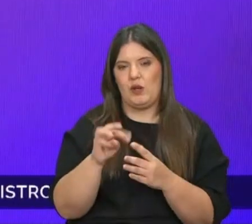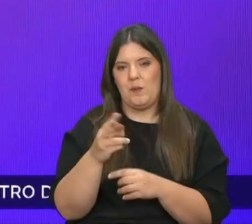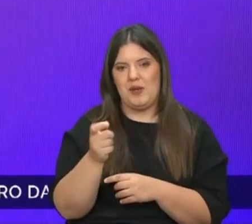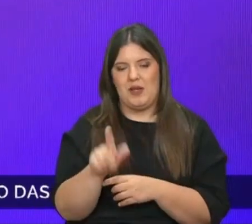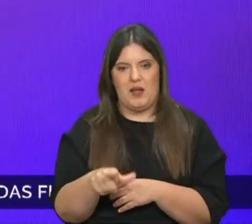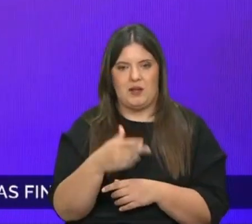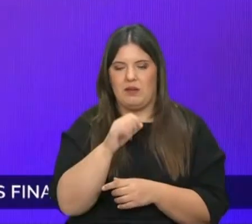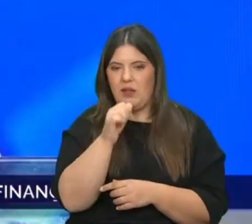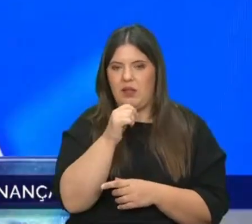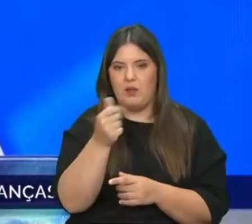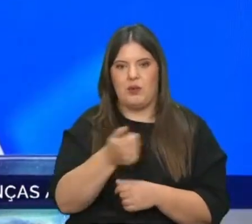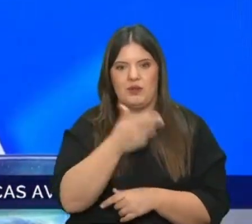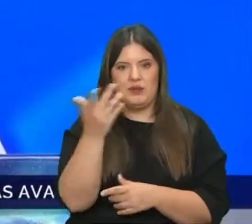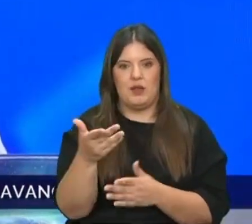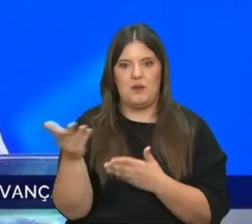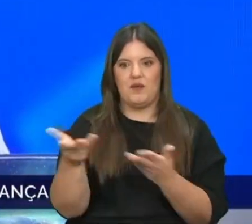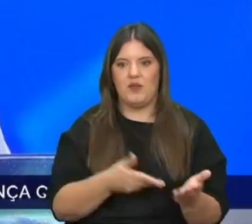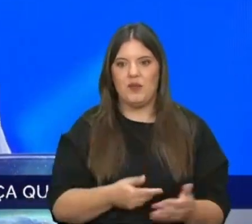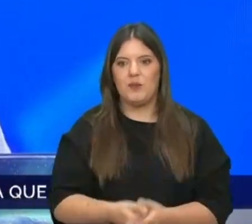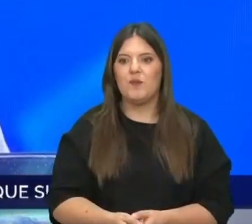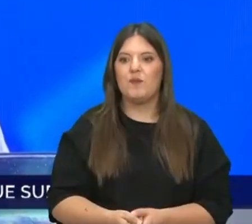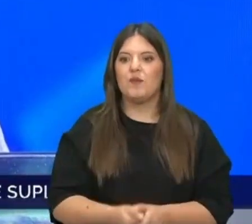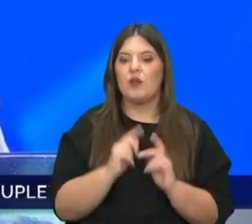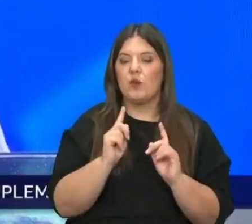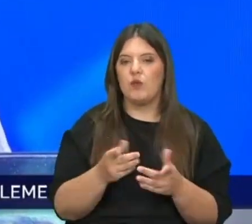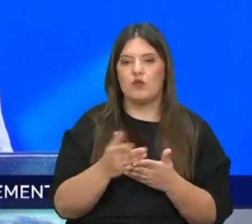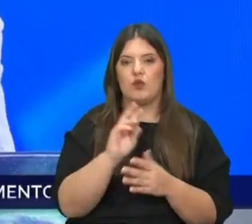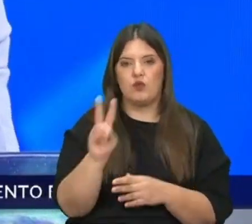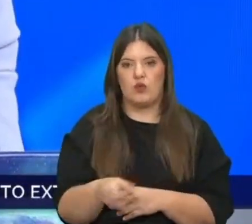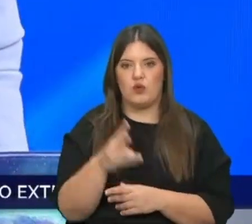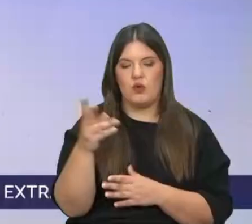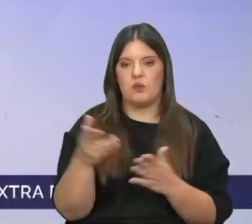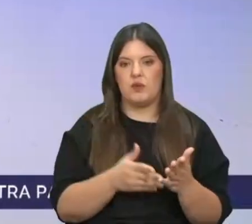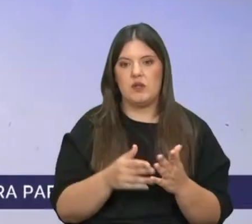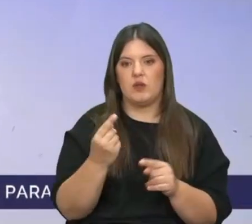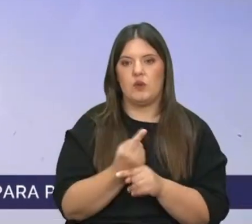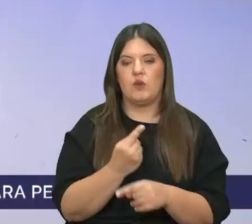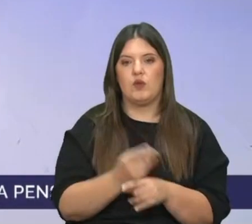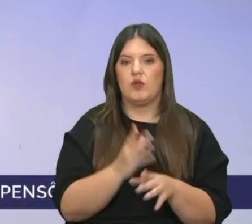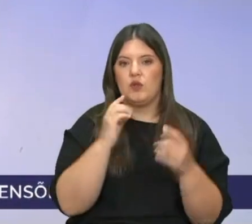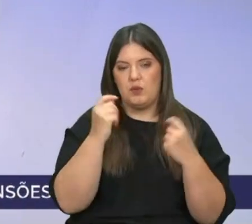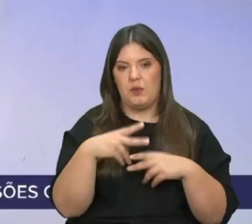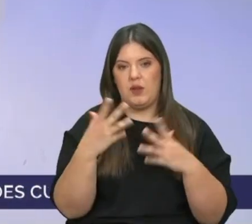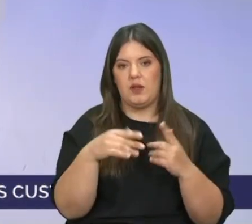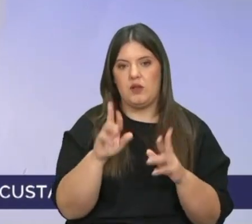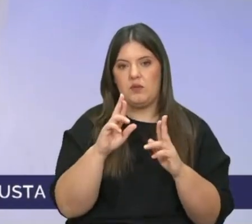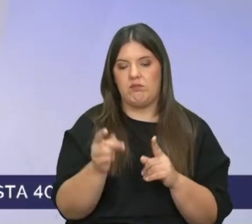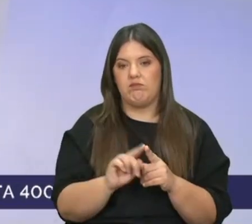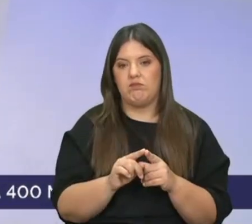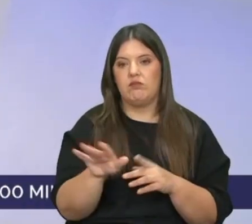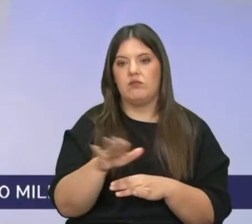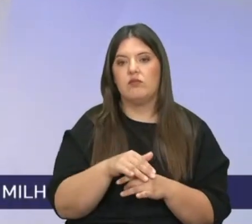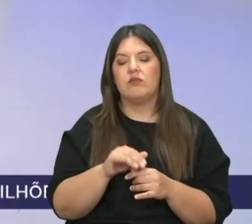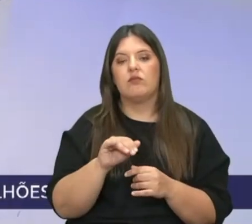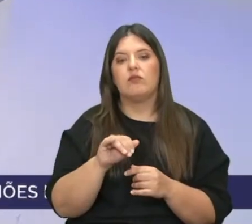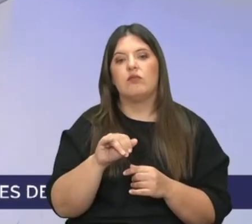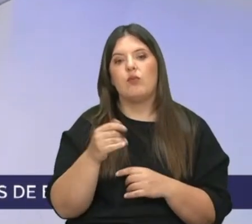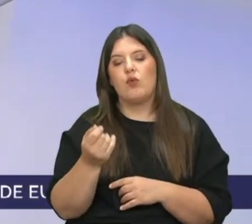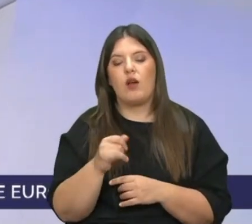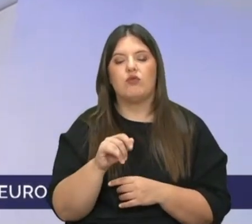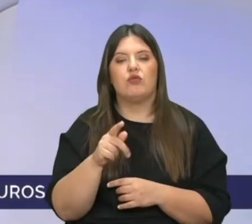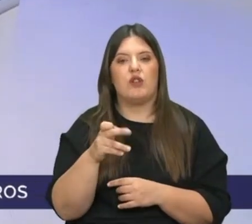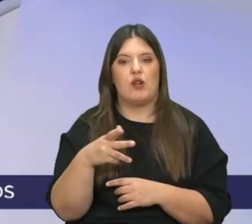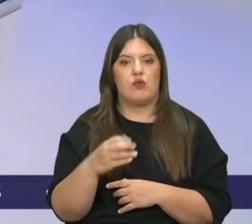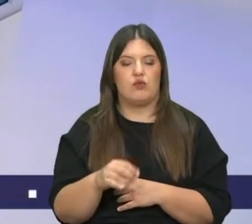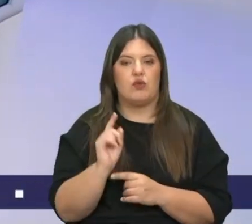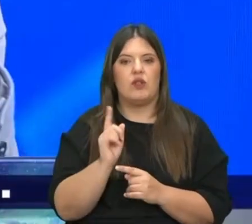Olá Miguel, bom dia e bem-vindo. Começamos por dois estudos que apresentam cenários surpreendentes e inesperados no campo da colisão dos buracos negros. O que é isto